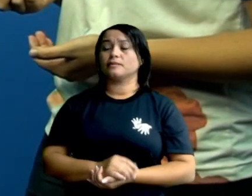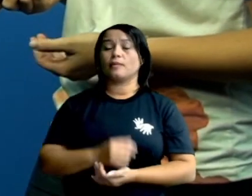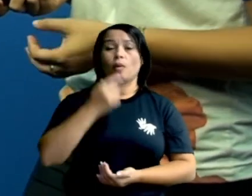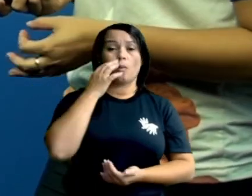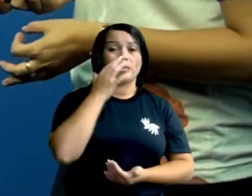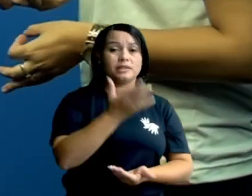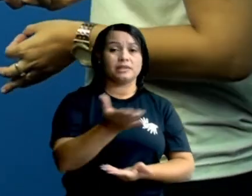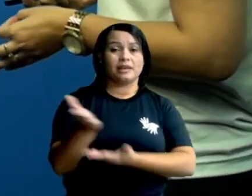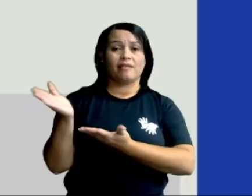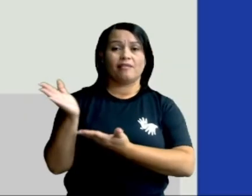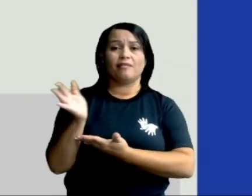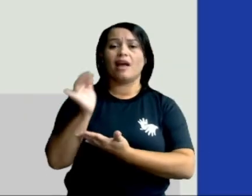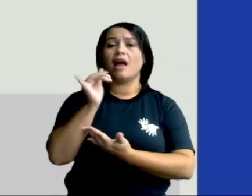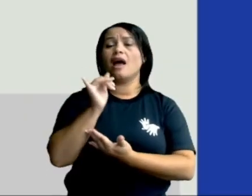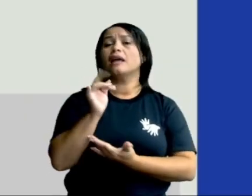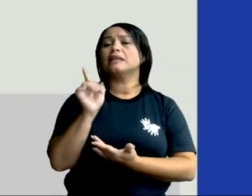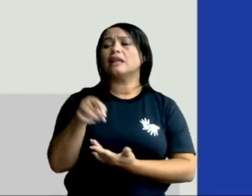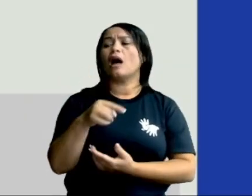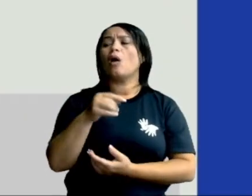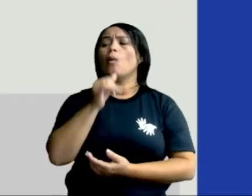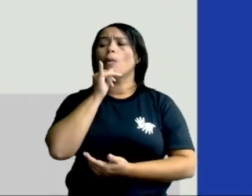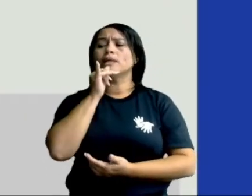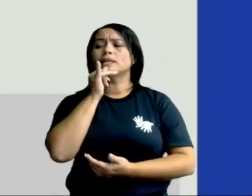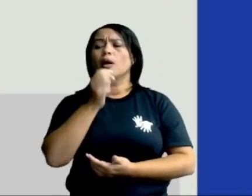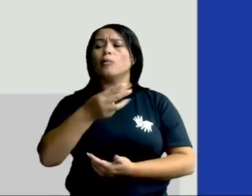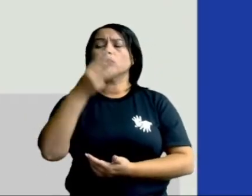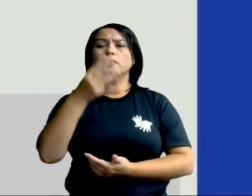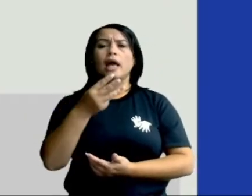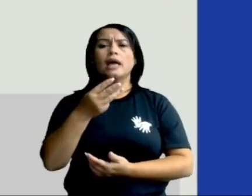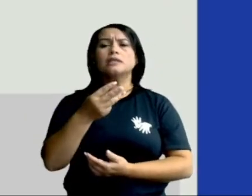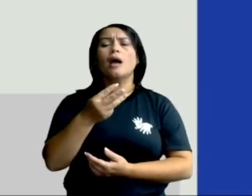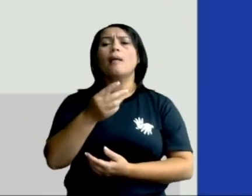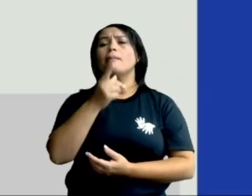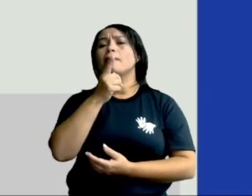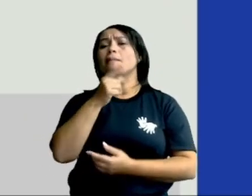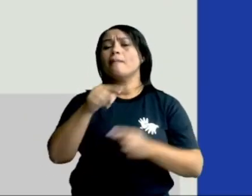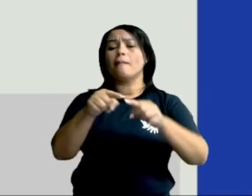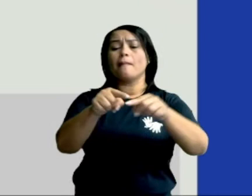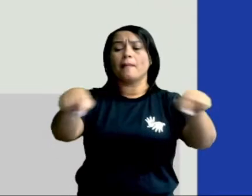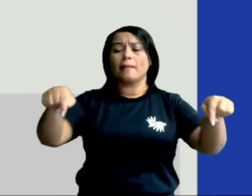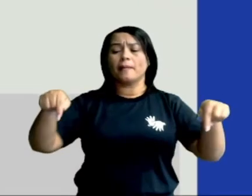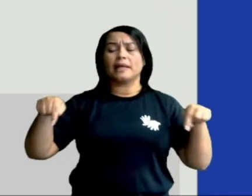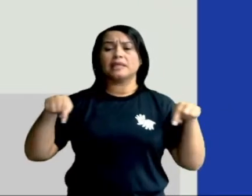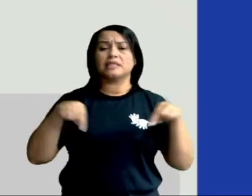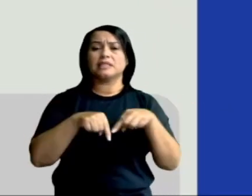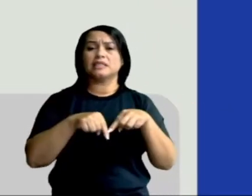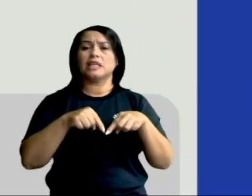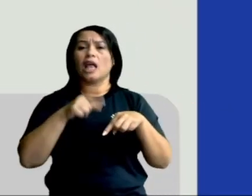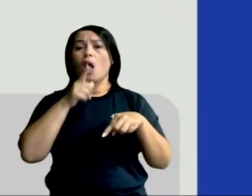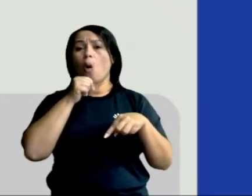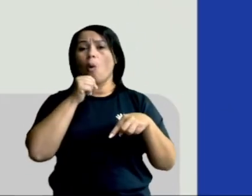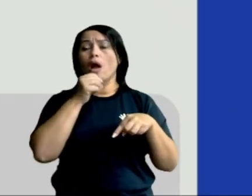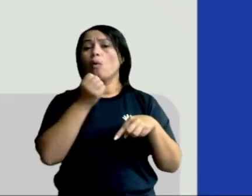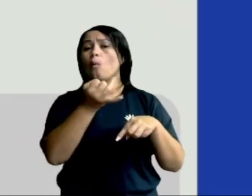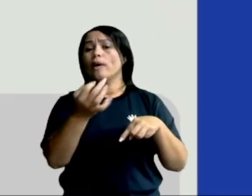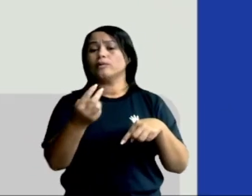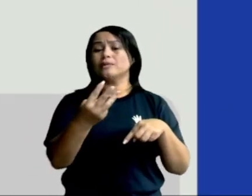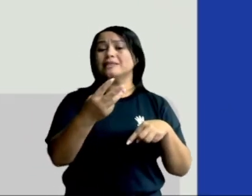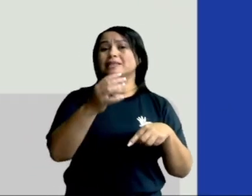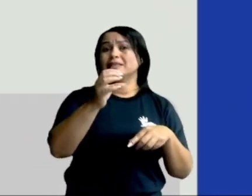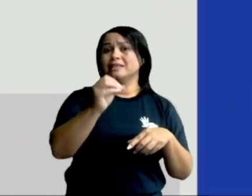Ó, para encher um tanque são necessárias 30 vasilhas de 6 litros cada